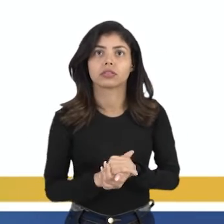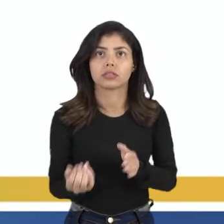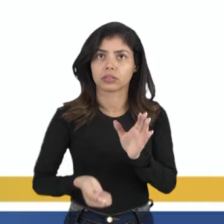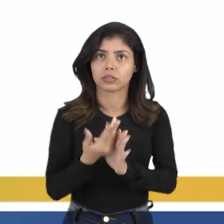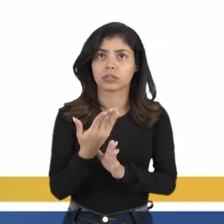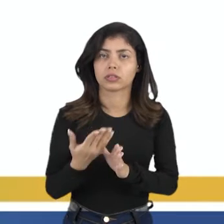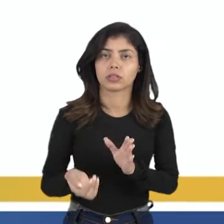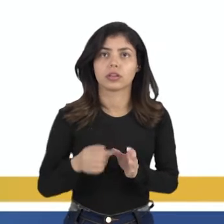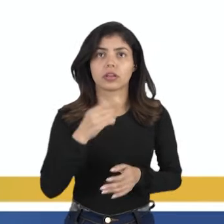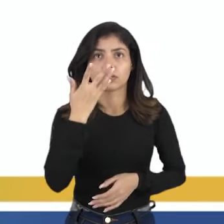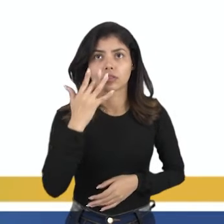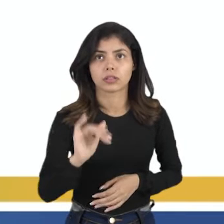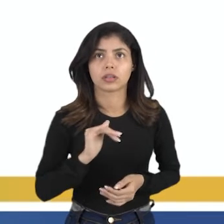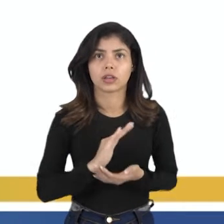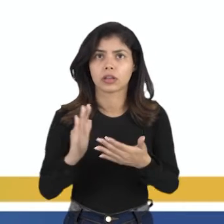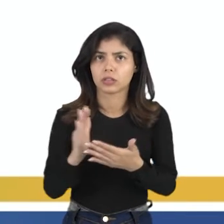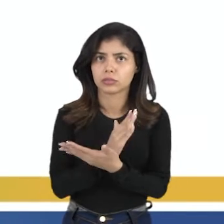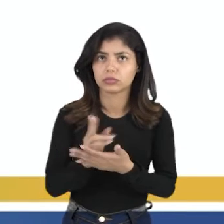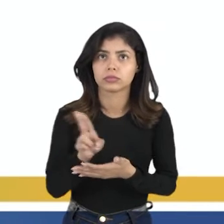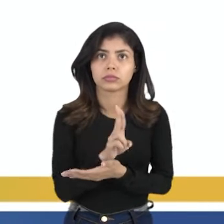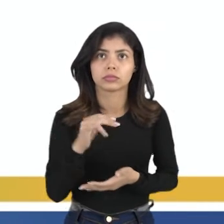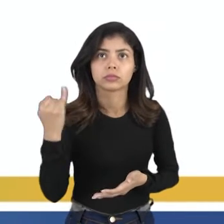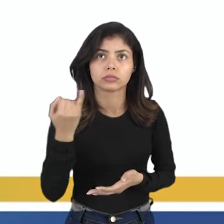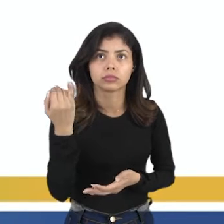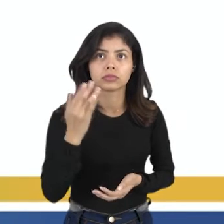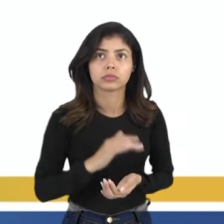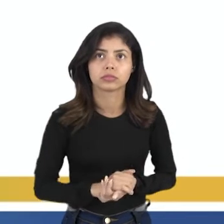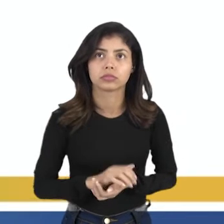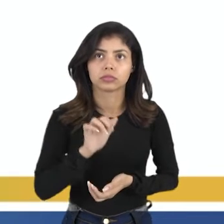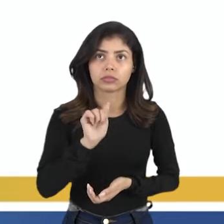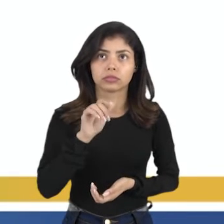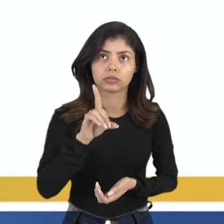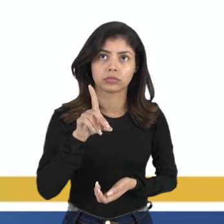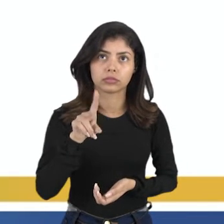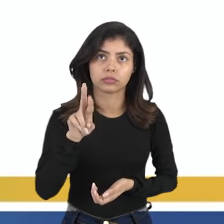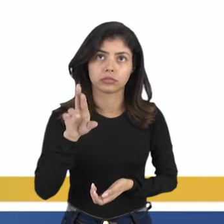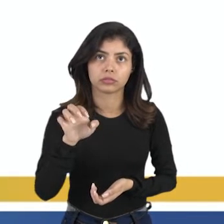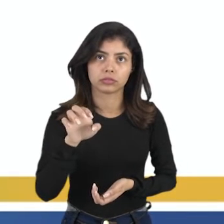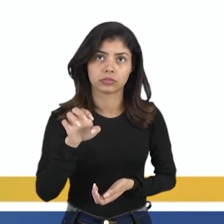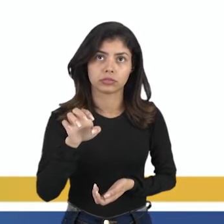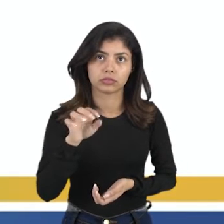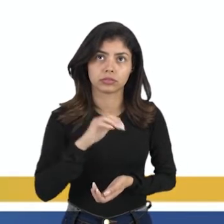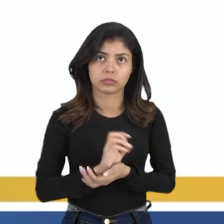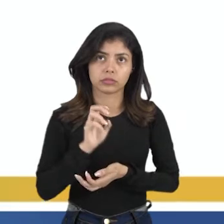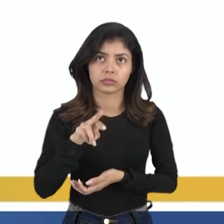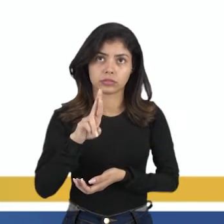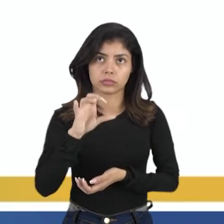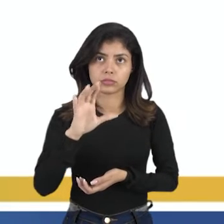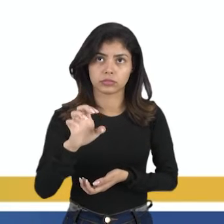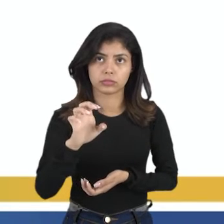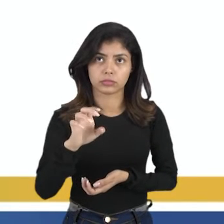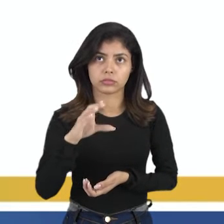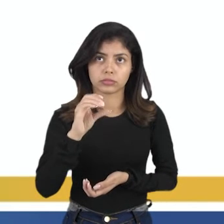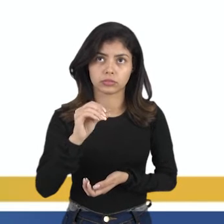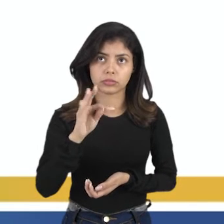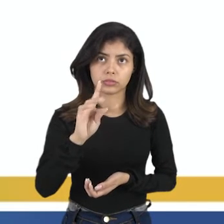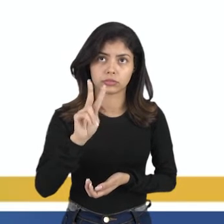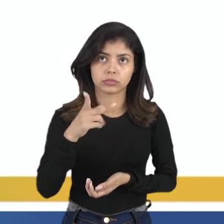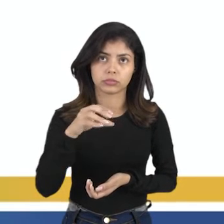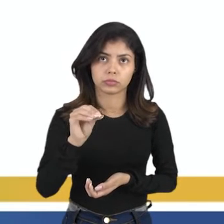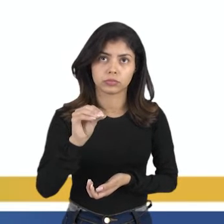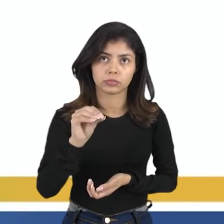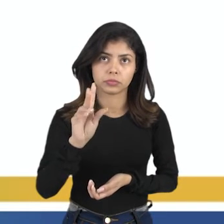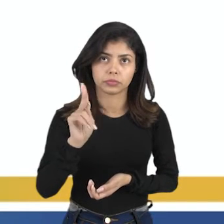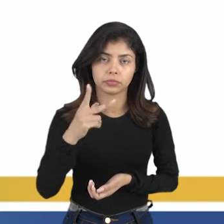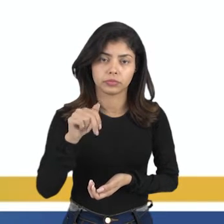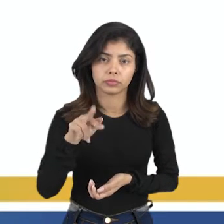criações infantis. Alguns nomes importantes do fauvismo são André Derain, Maurice de Vlaminck,